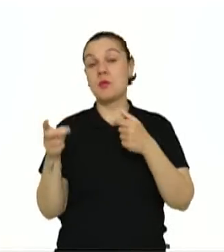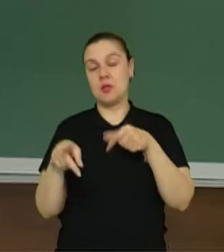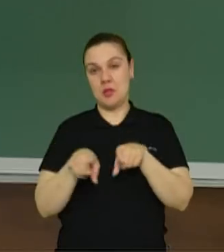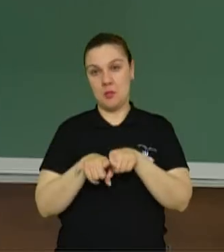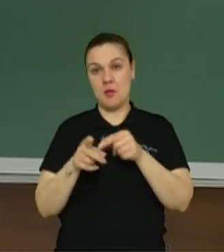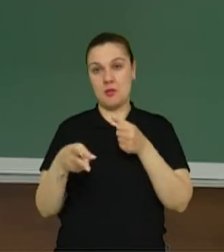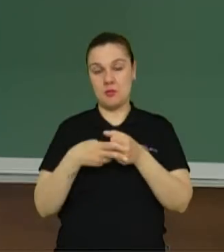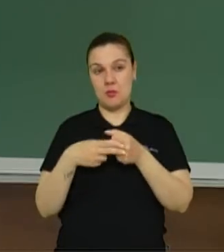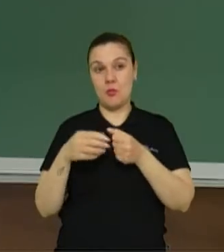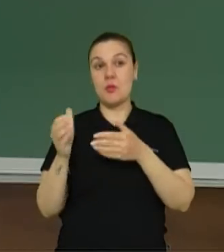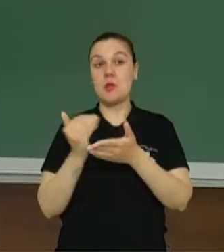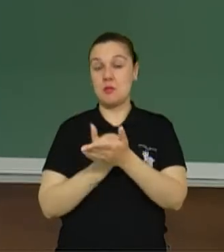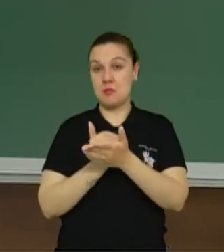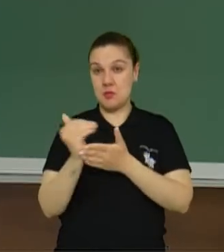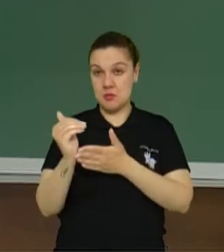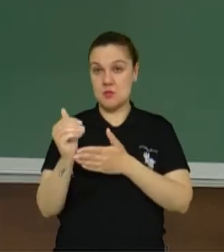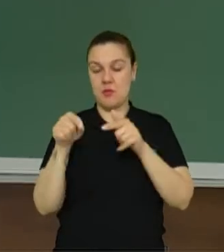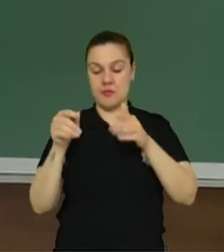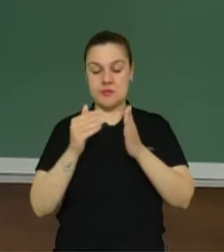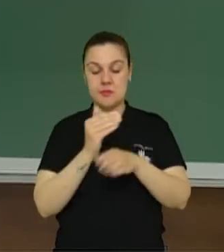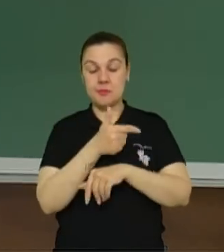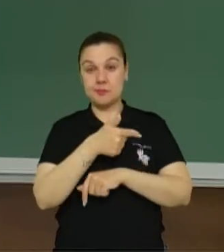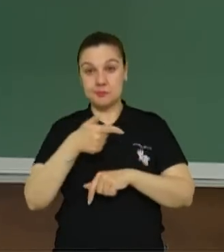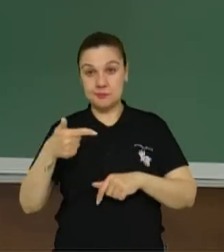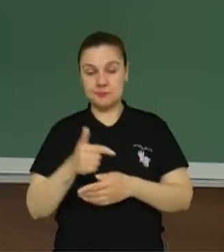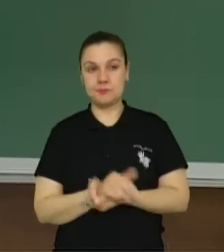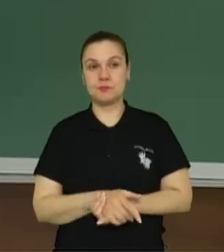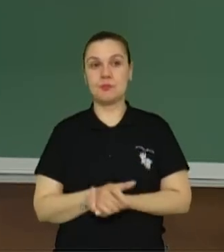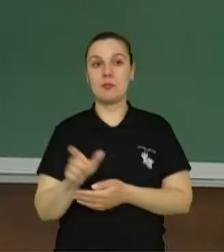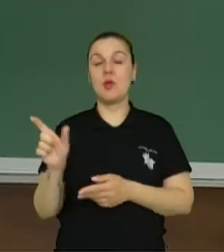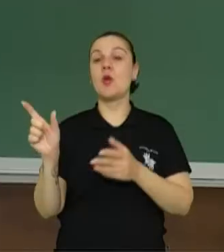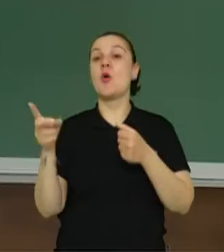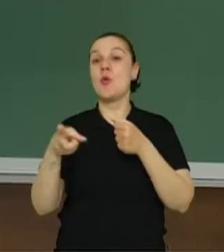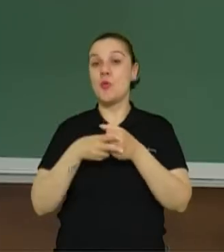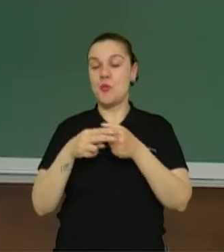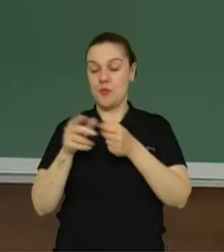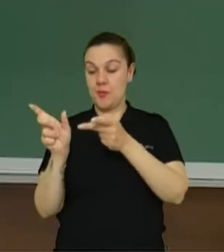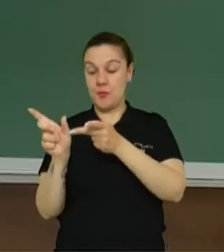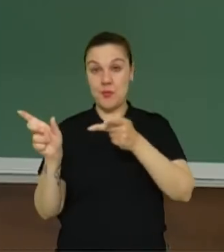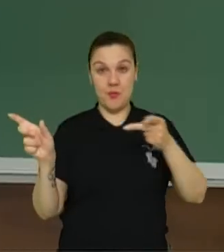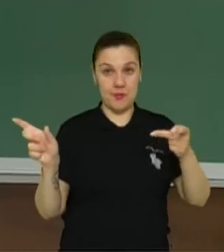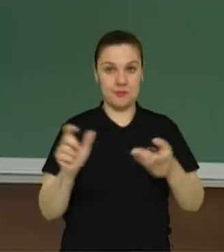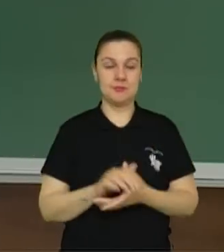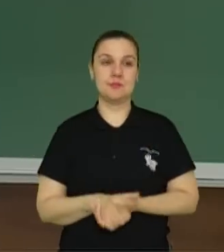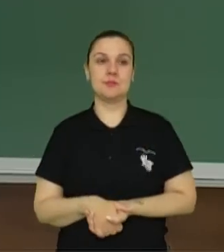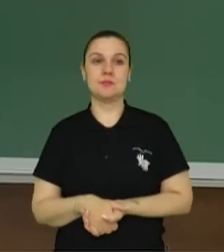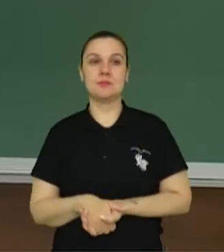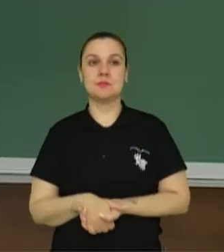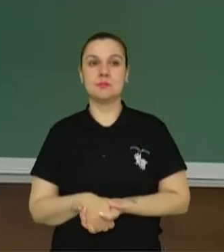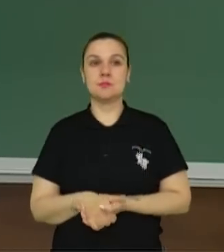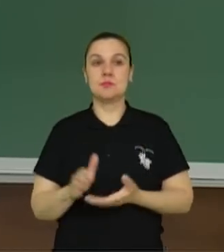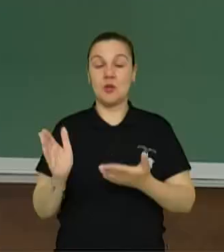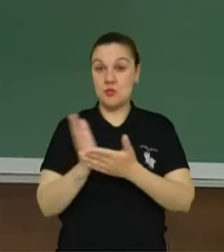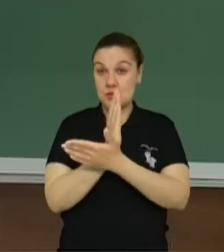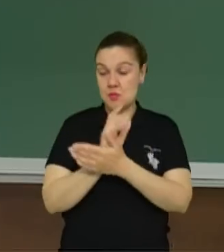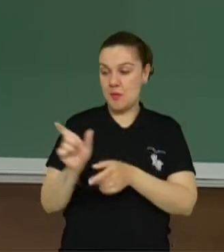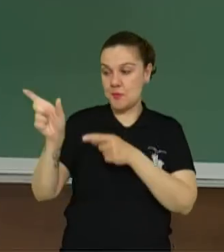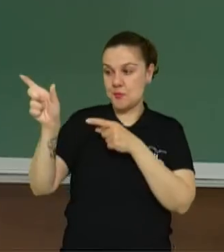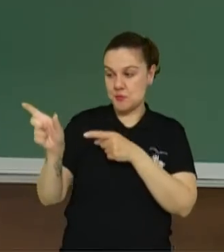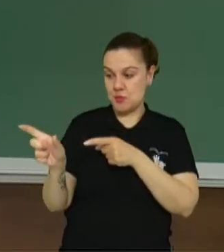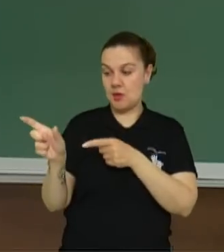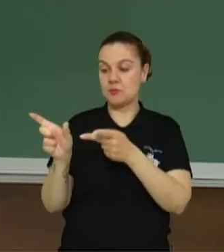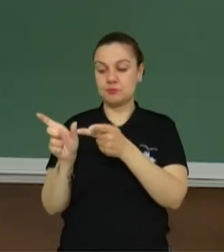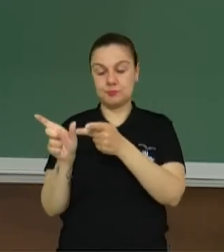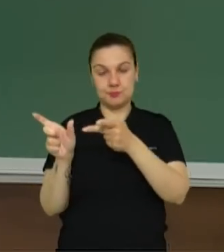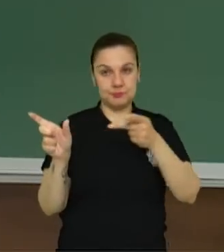verbo, então, iniciou essa semana. Então, o verbo e todo o resto, tá bom? Então, eu só separo o sujeito e tudo